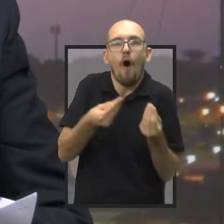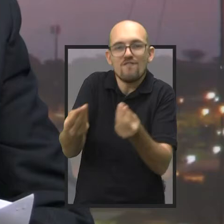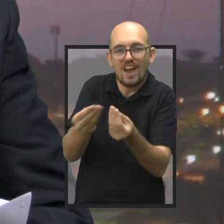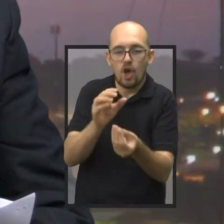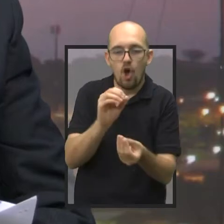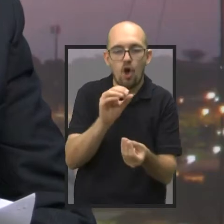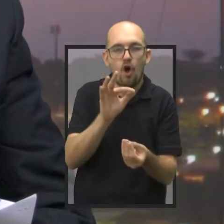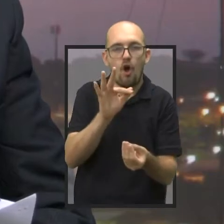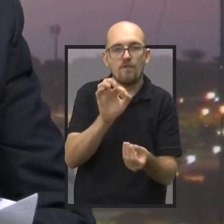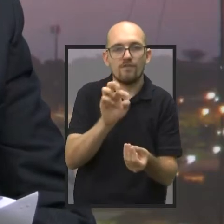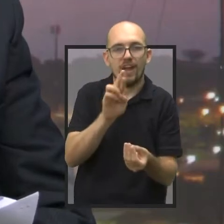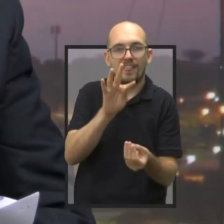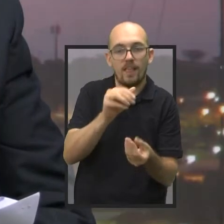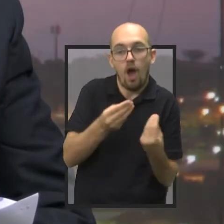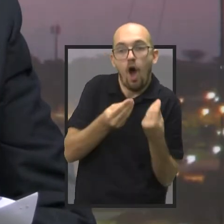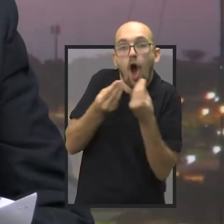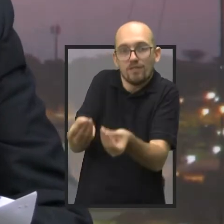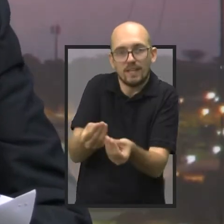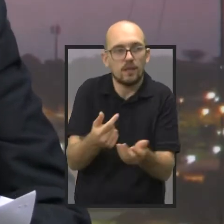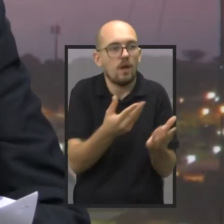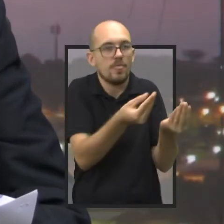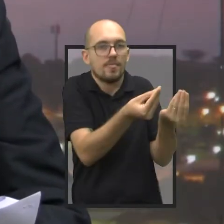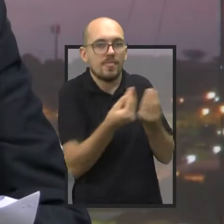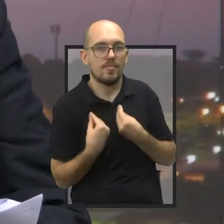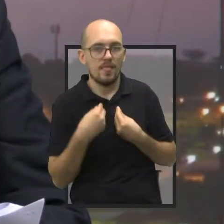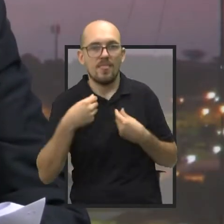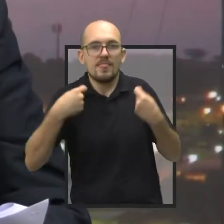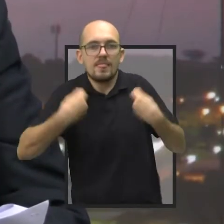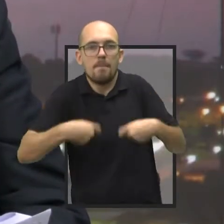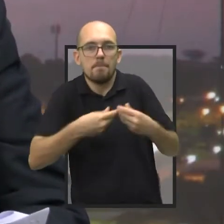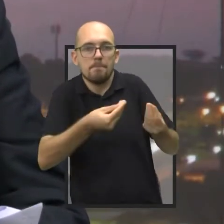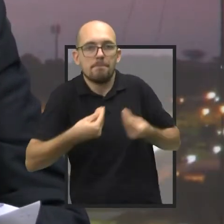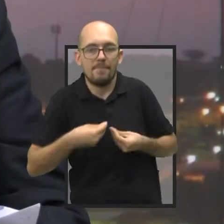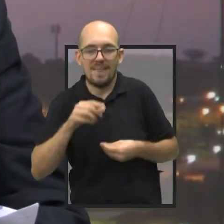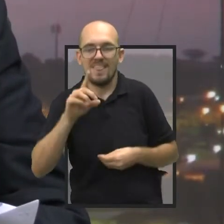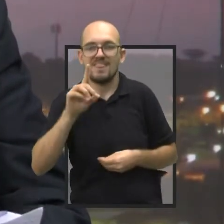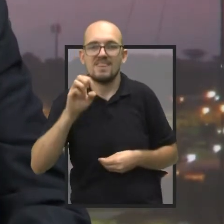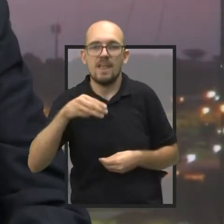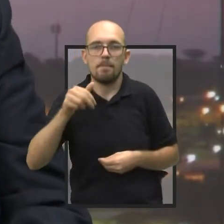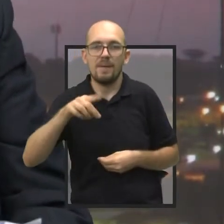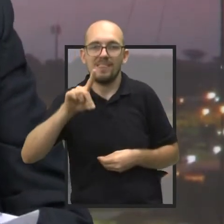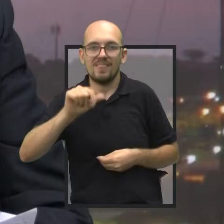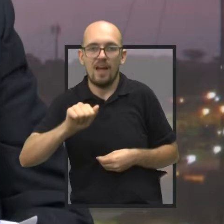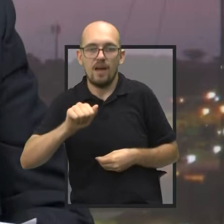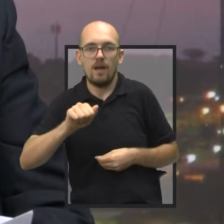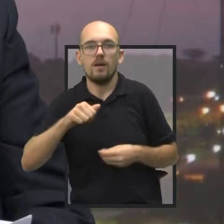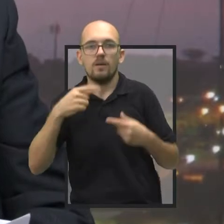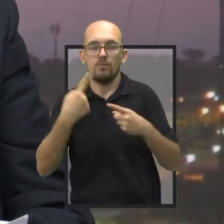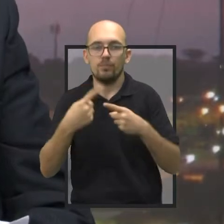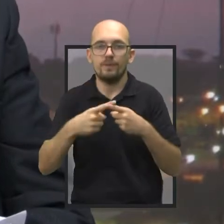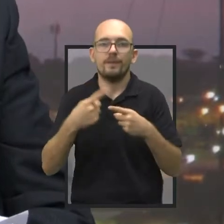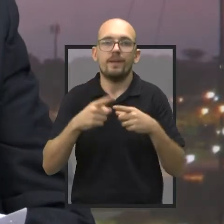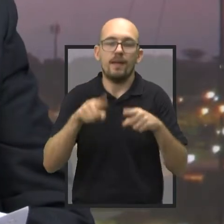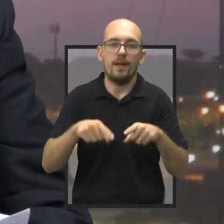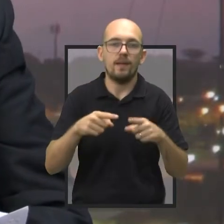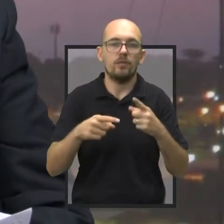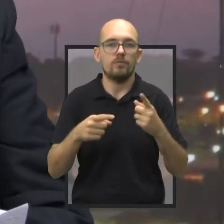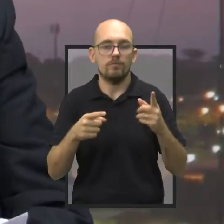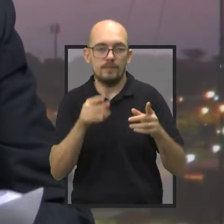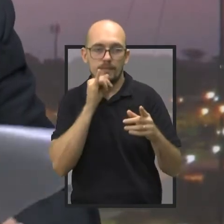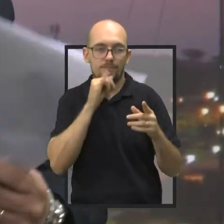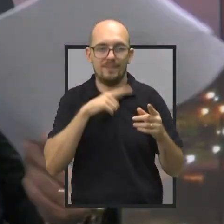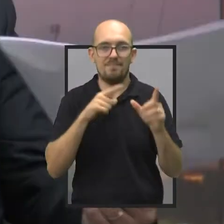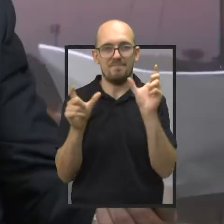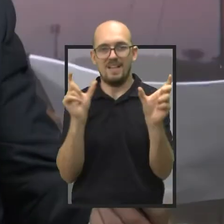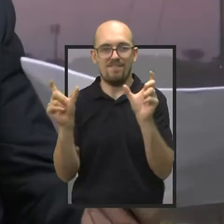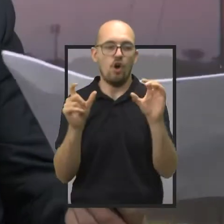demanda? A demanda é o desejo de se consumir e a oferta é o desejo de se produzir. Então, quando a gente fala em oferta e demanda,